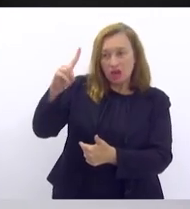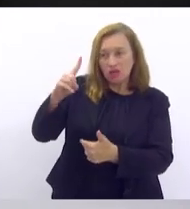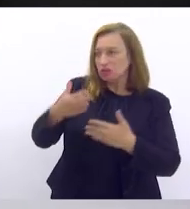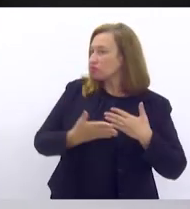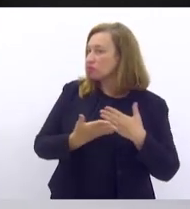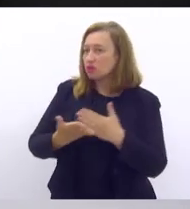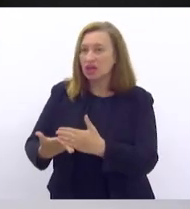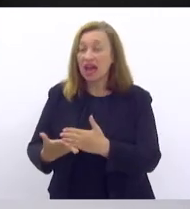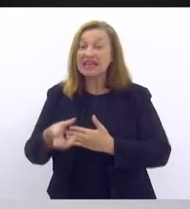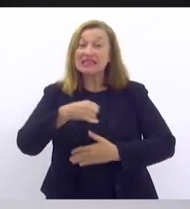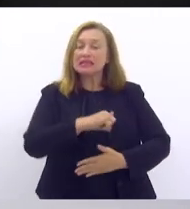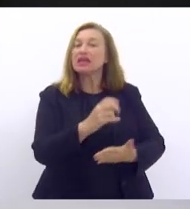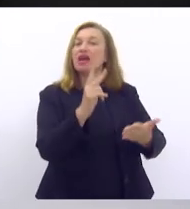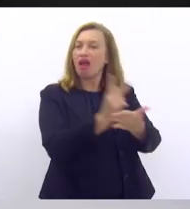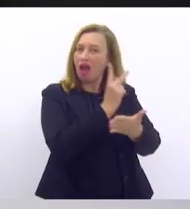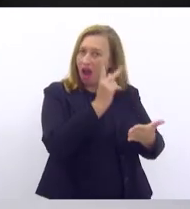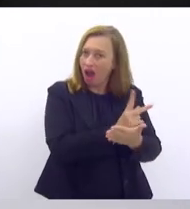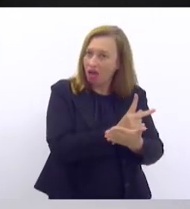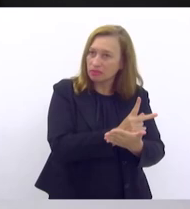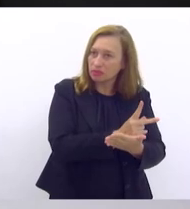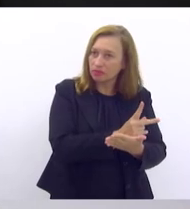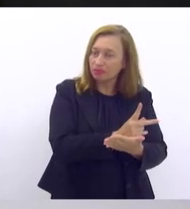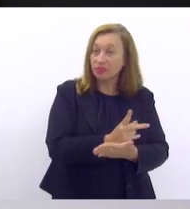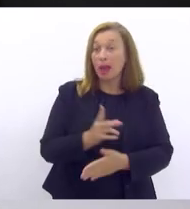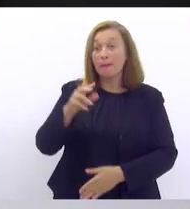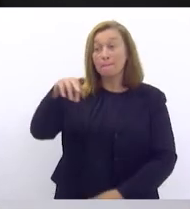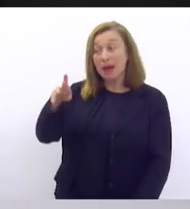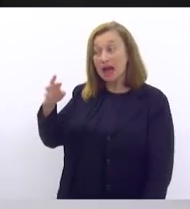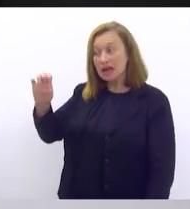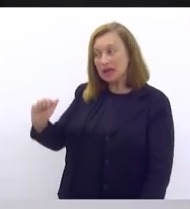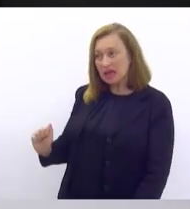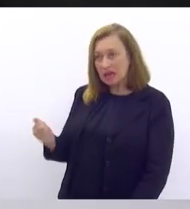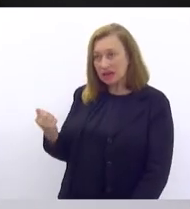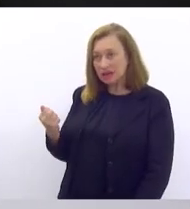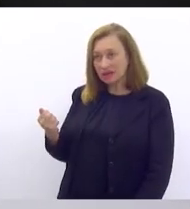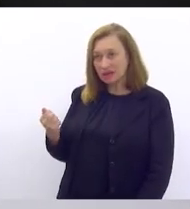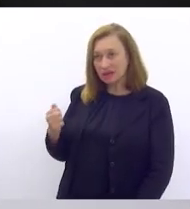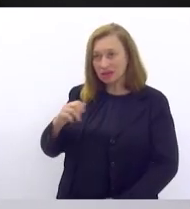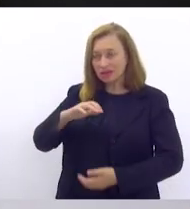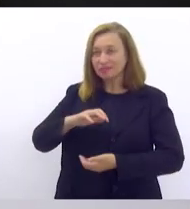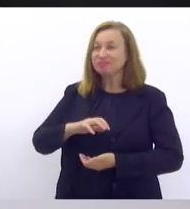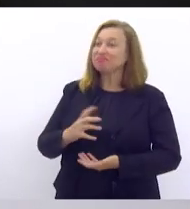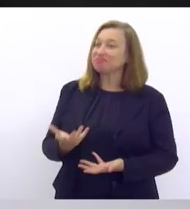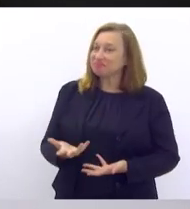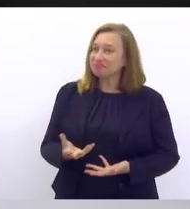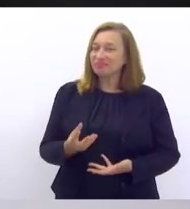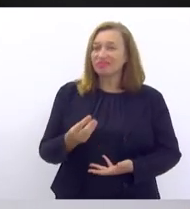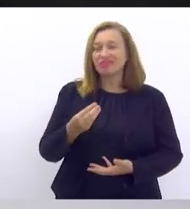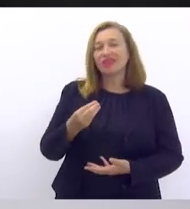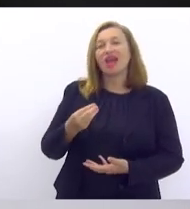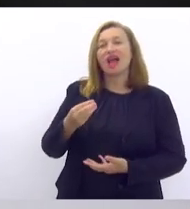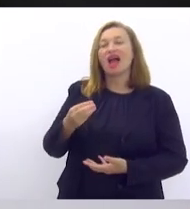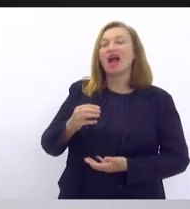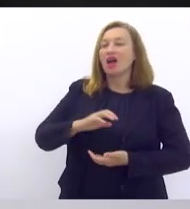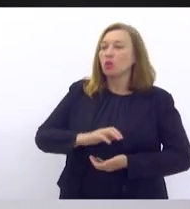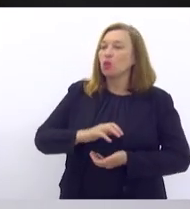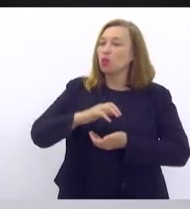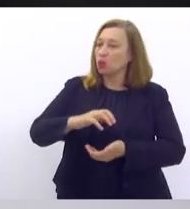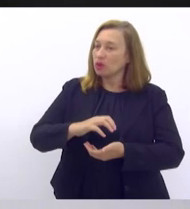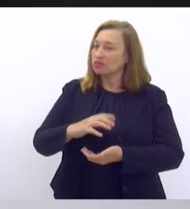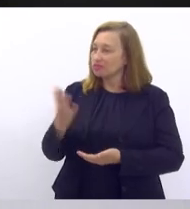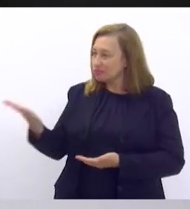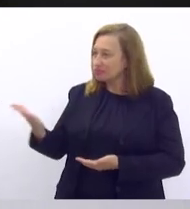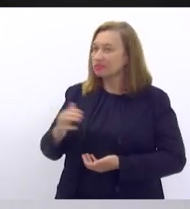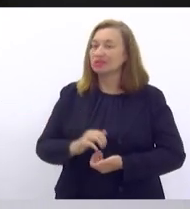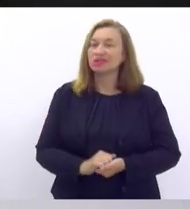E se errarmos, está aqui Marília, a decana da nossa renovação, uma das decanas da